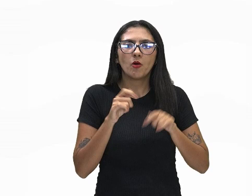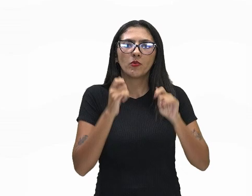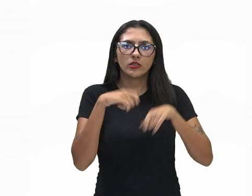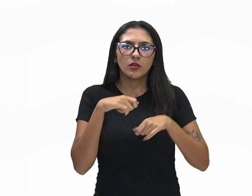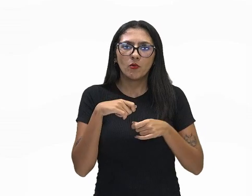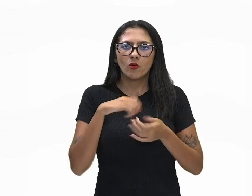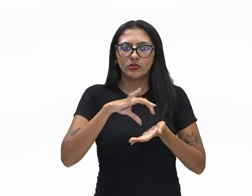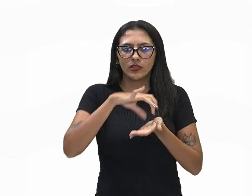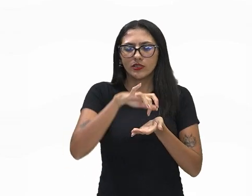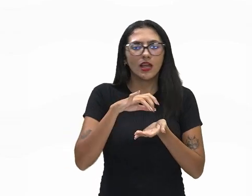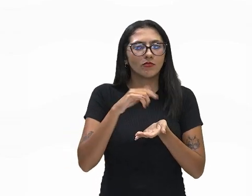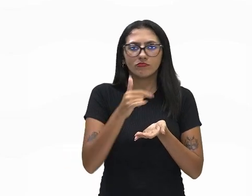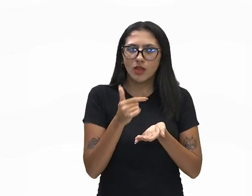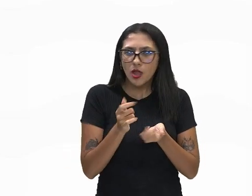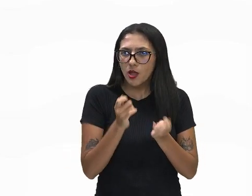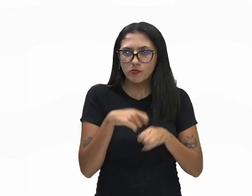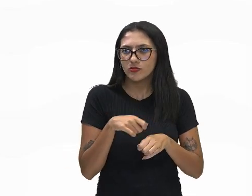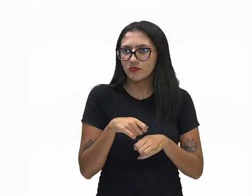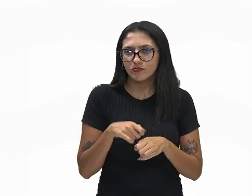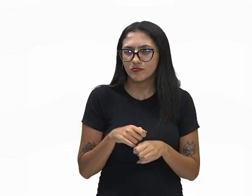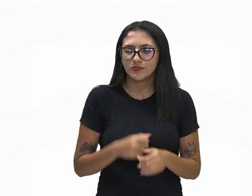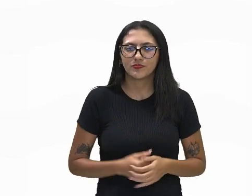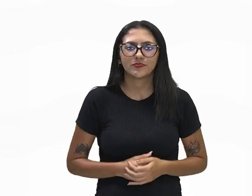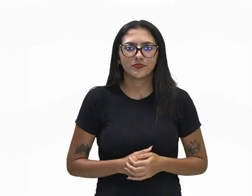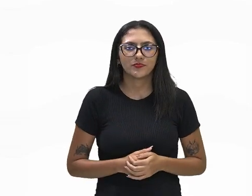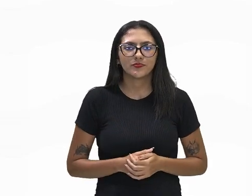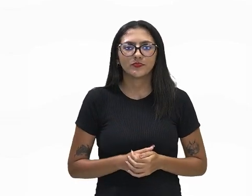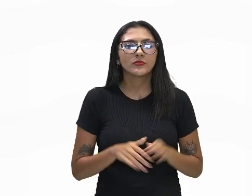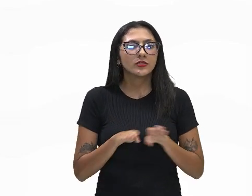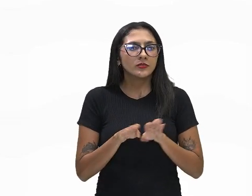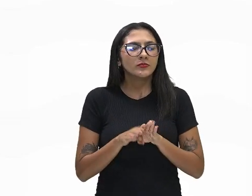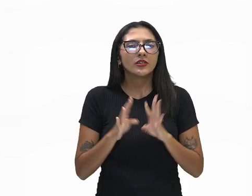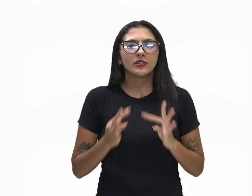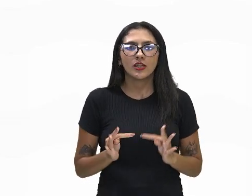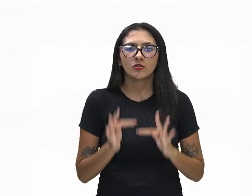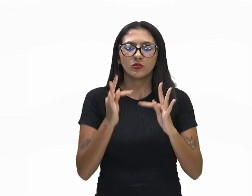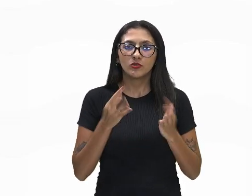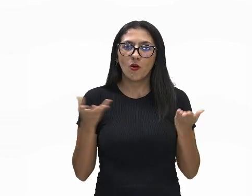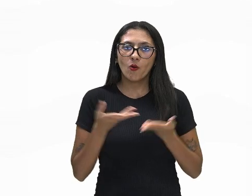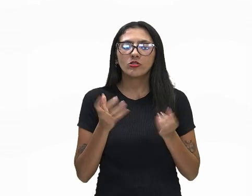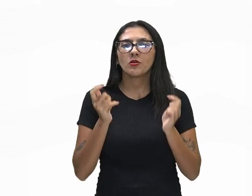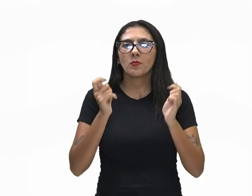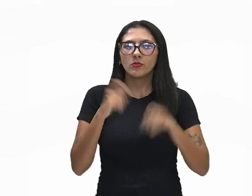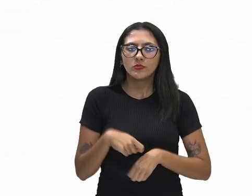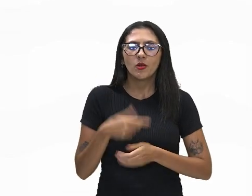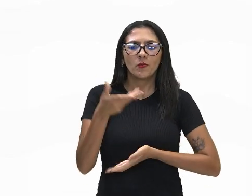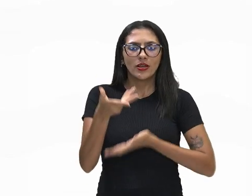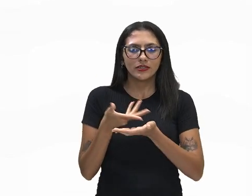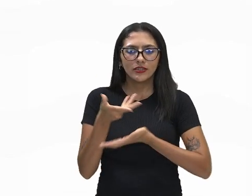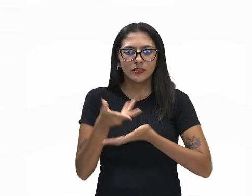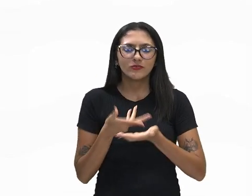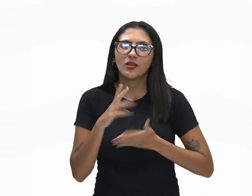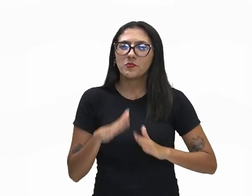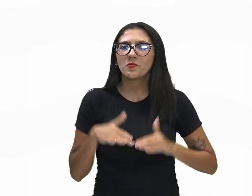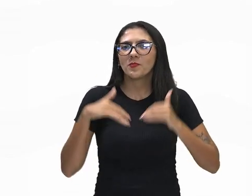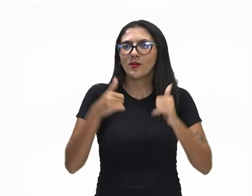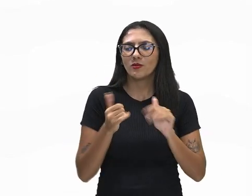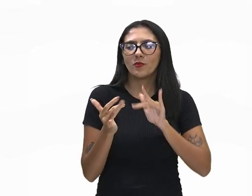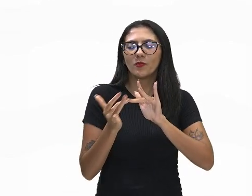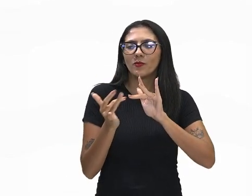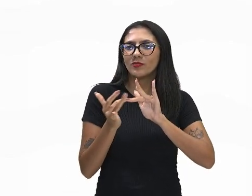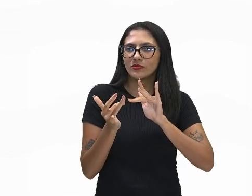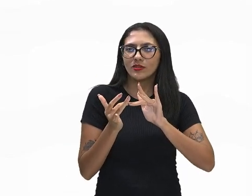geração, que, por meio da tecnologia, permitem uma interatividade maior entre os